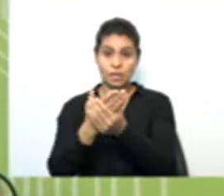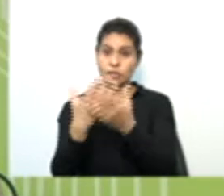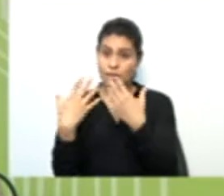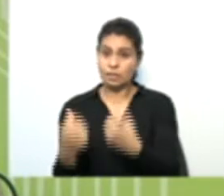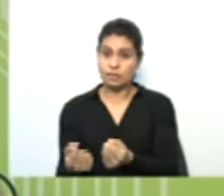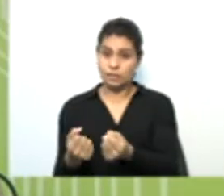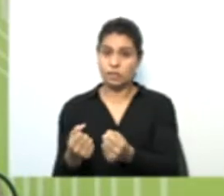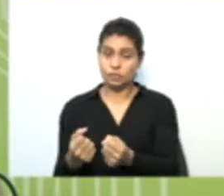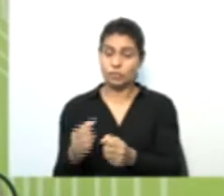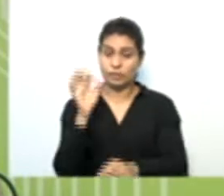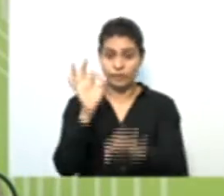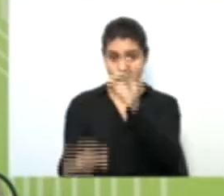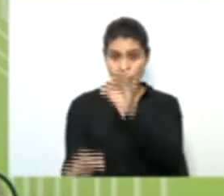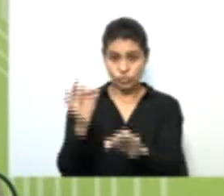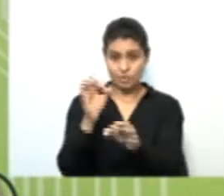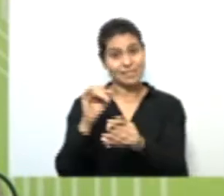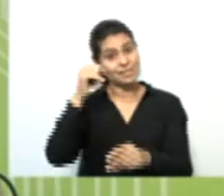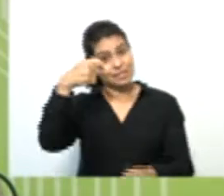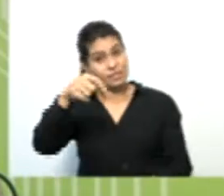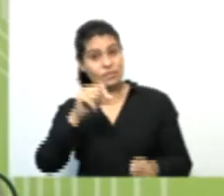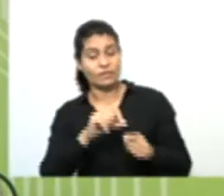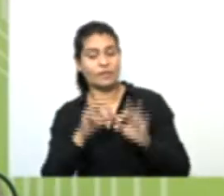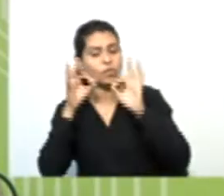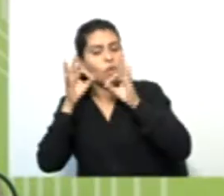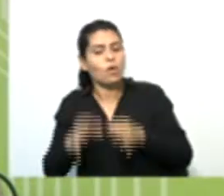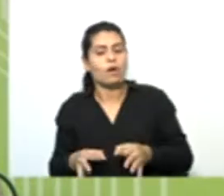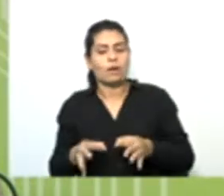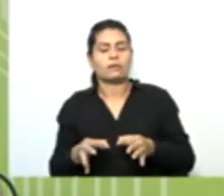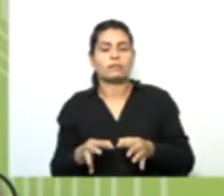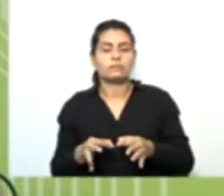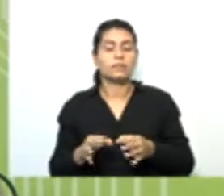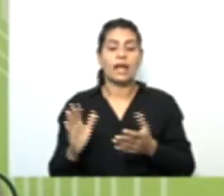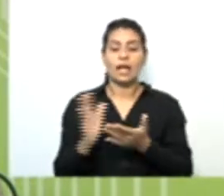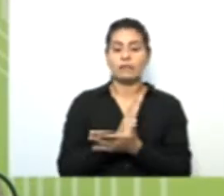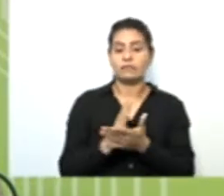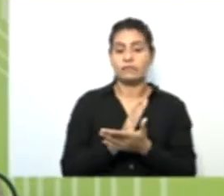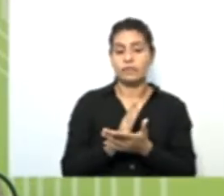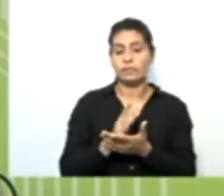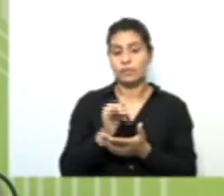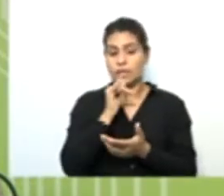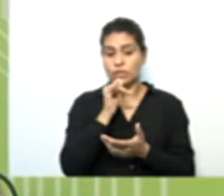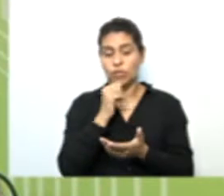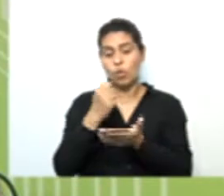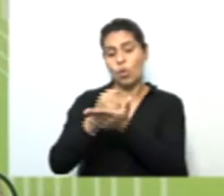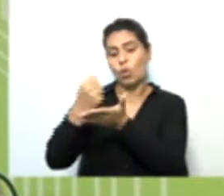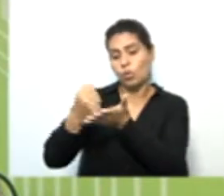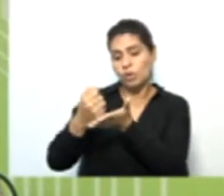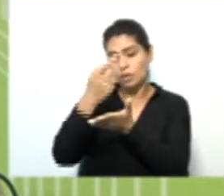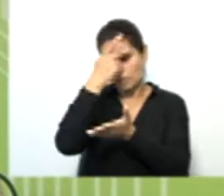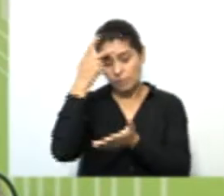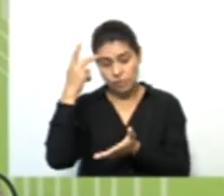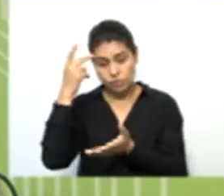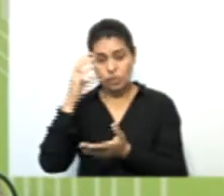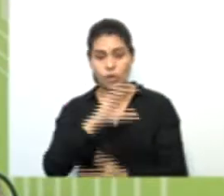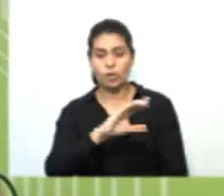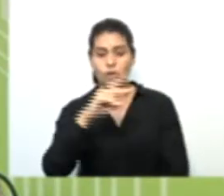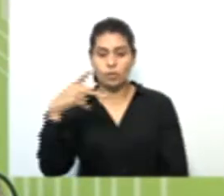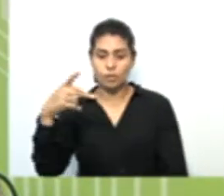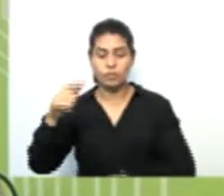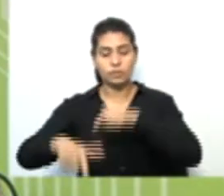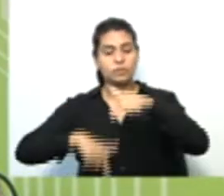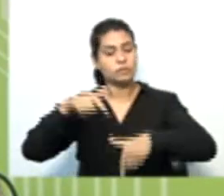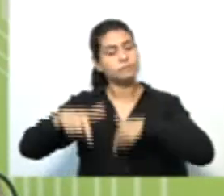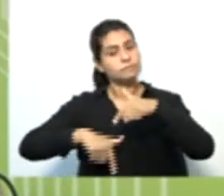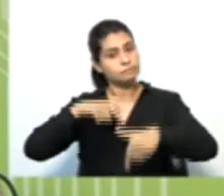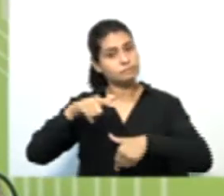legalmente, desde que seja feito corretamente. Muitas vezes é utilizado o processo de contratar uma cooperativa de